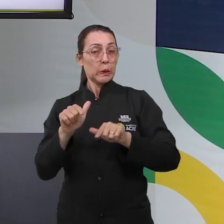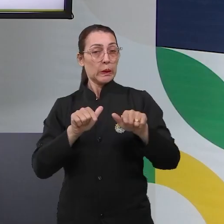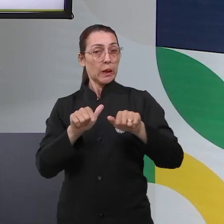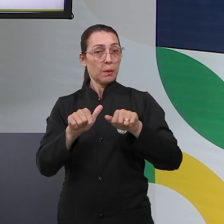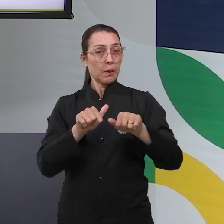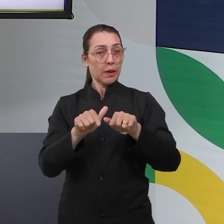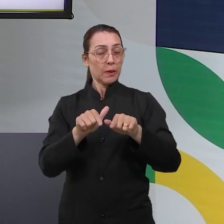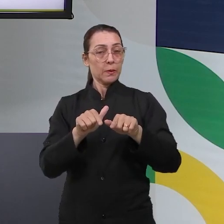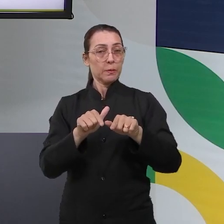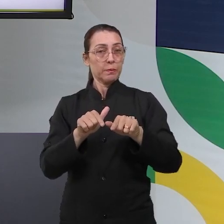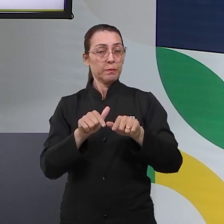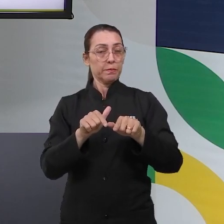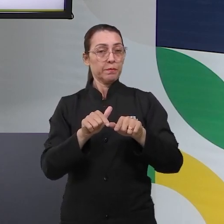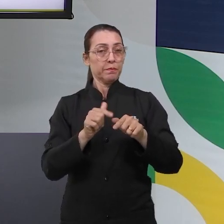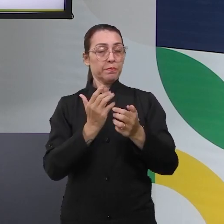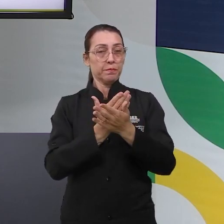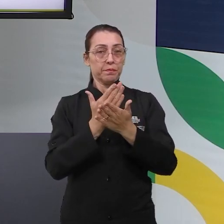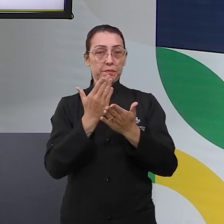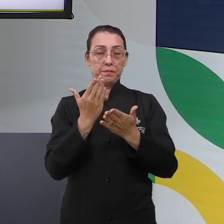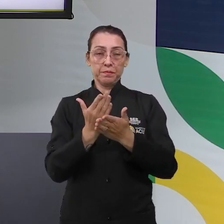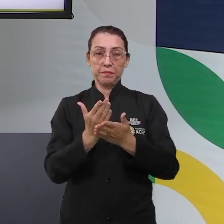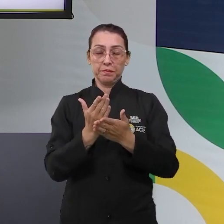trabalho, na verdade, né? O carteiro começaram